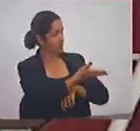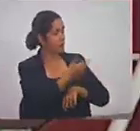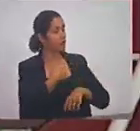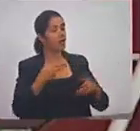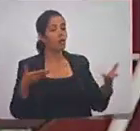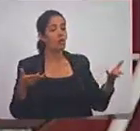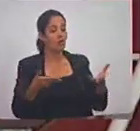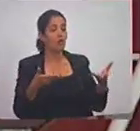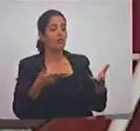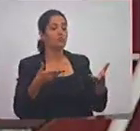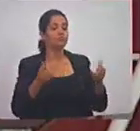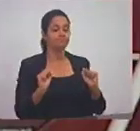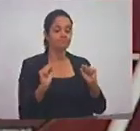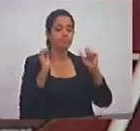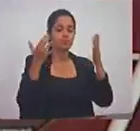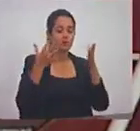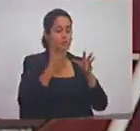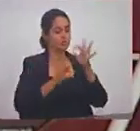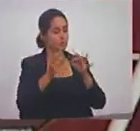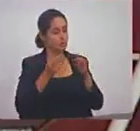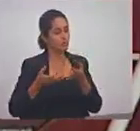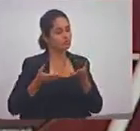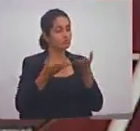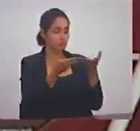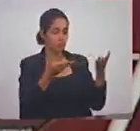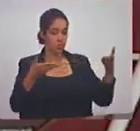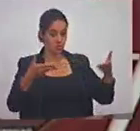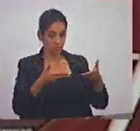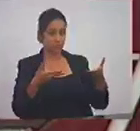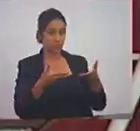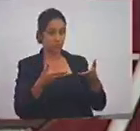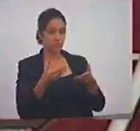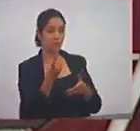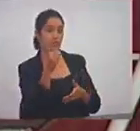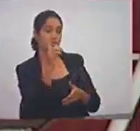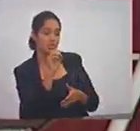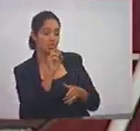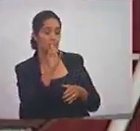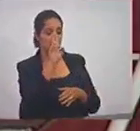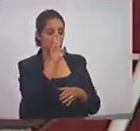homenagem a ser feita nessa casa. Há 10 anos atrás,